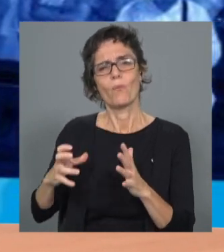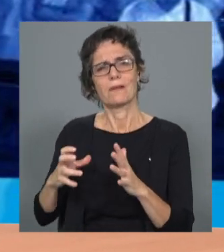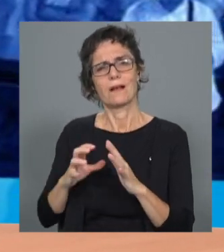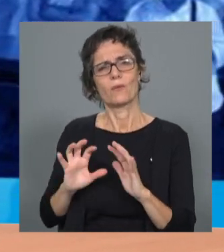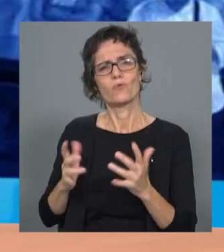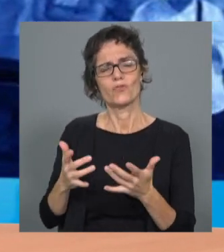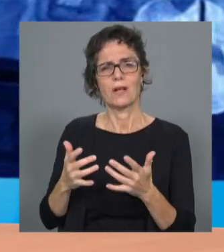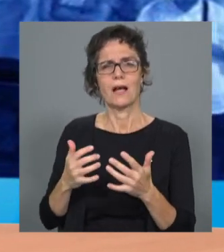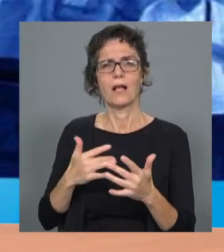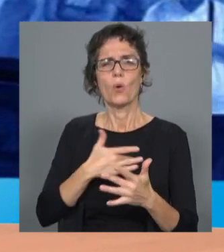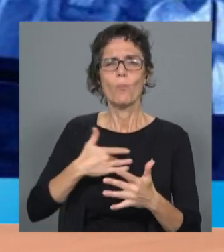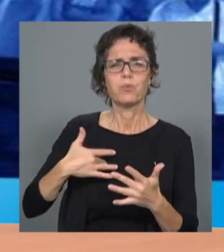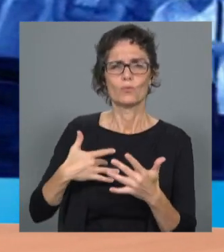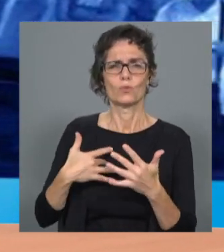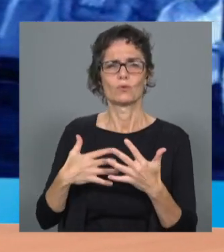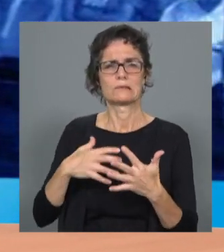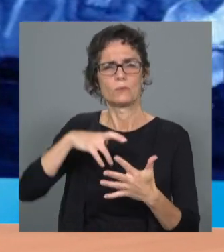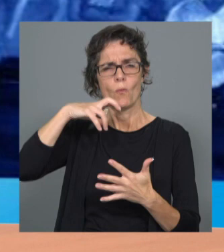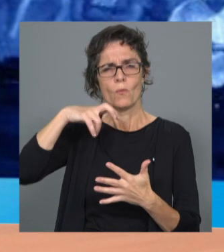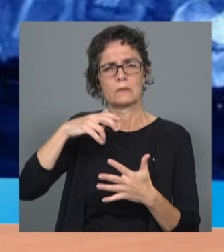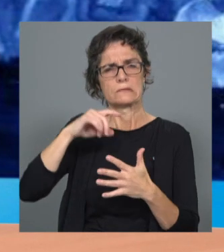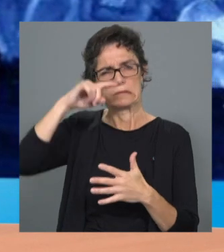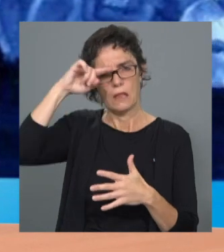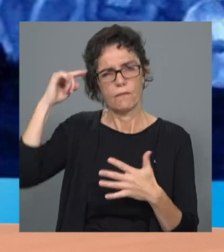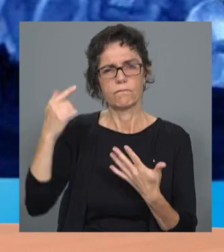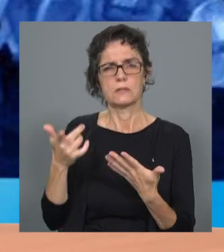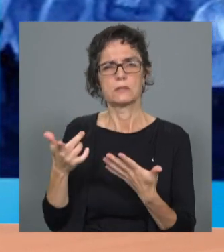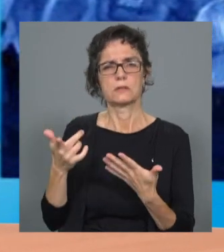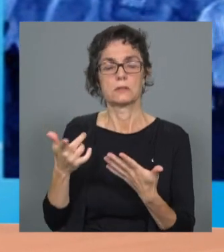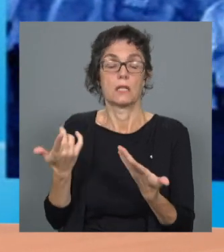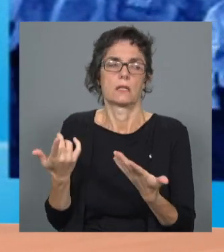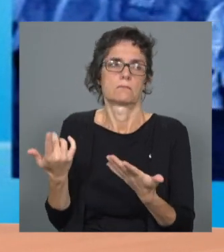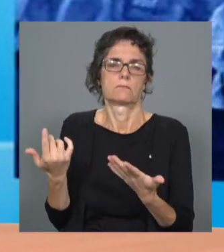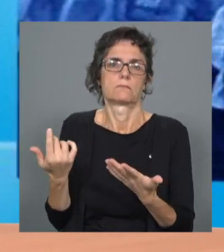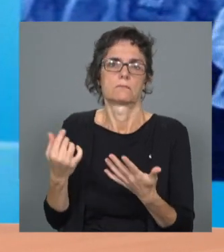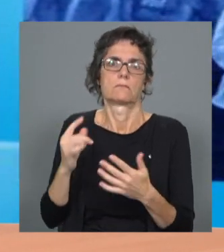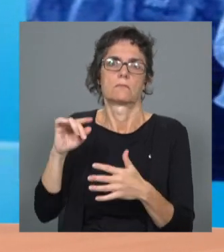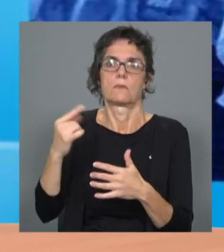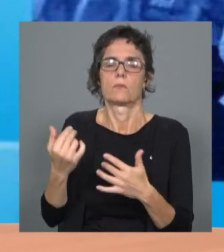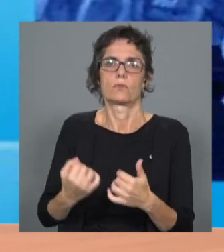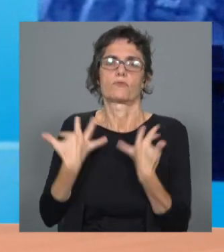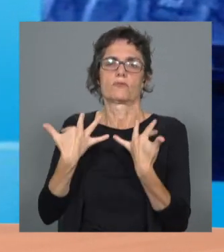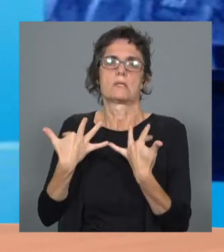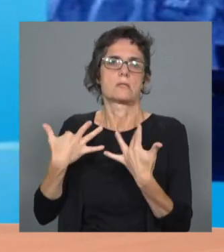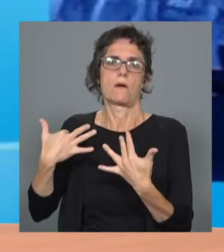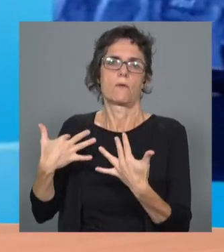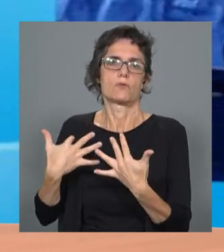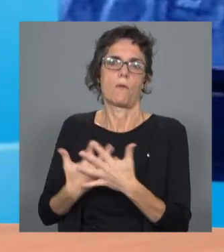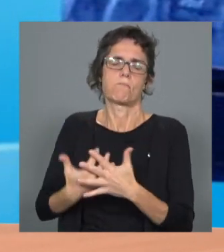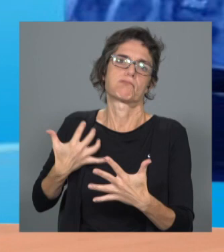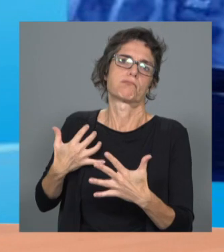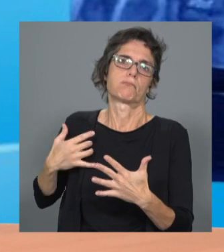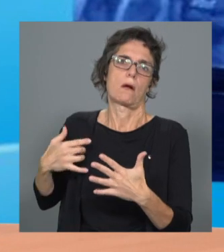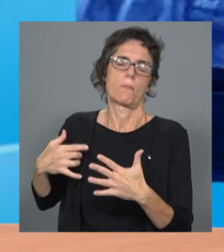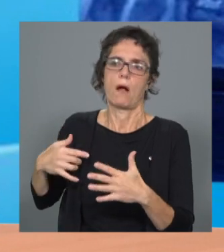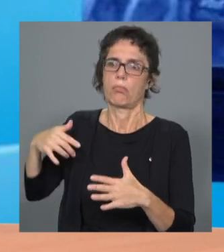nível respiratório e pulmonar, e quando teve o Covid, foi ele que apanhou o Covid, ele ficou cada